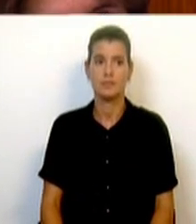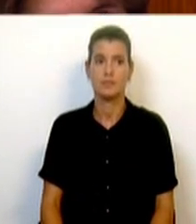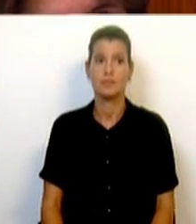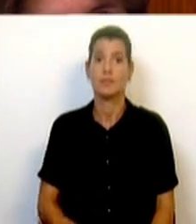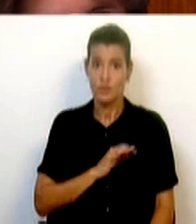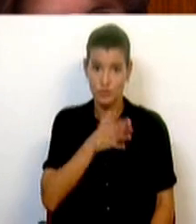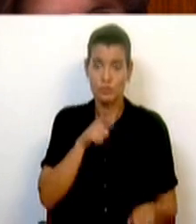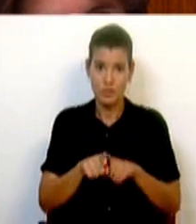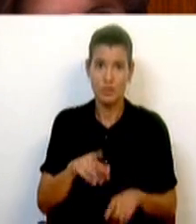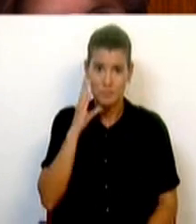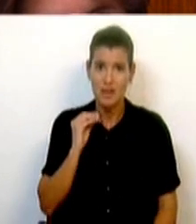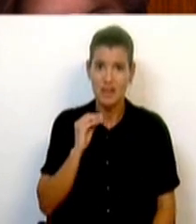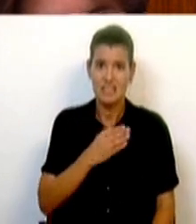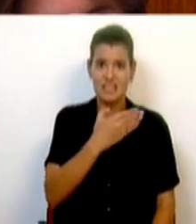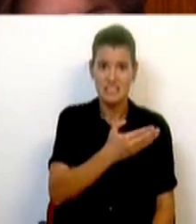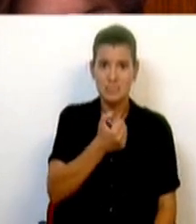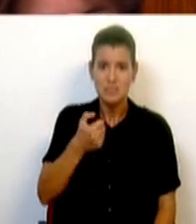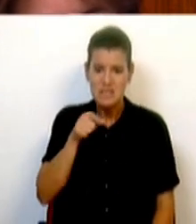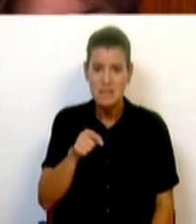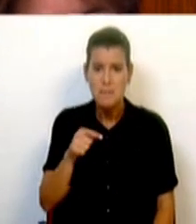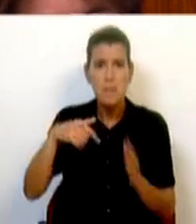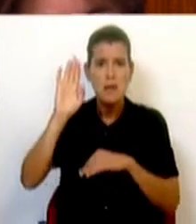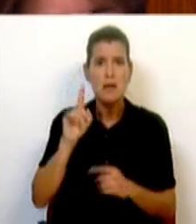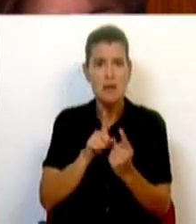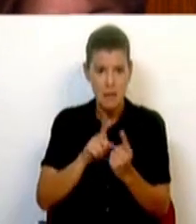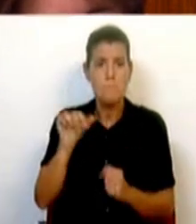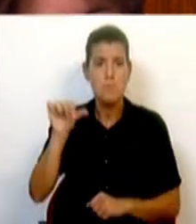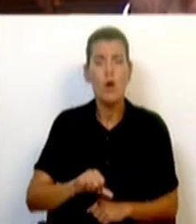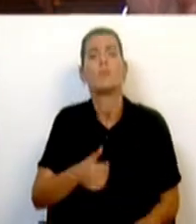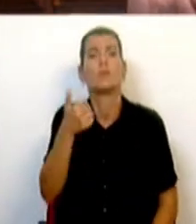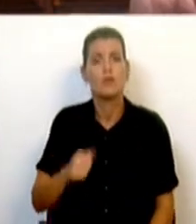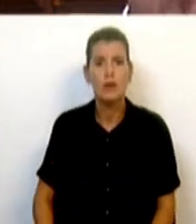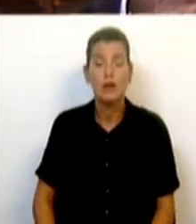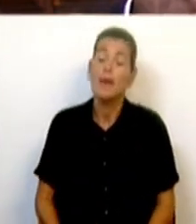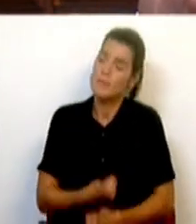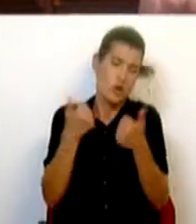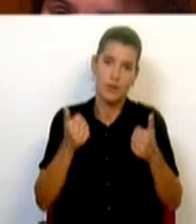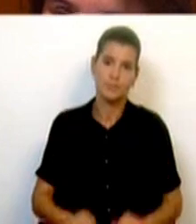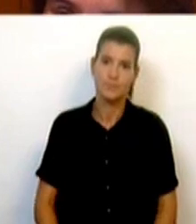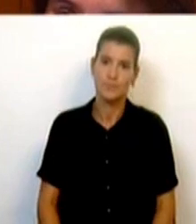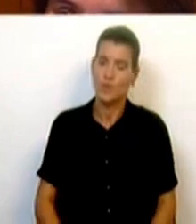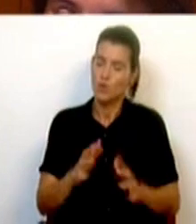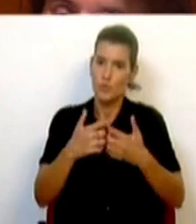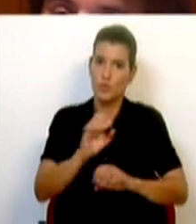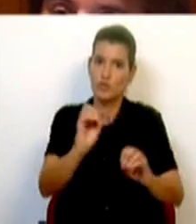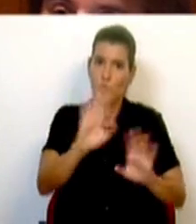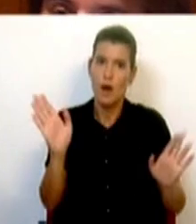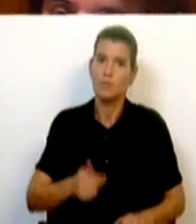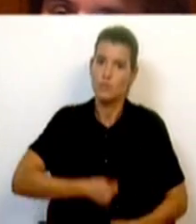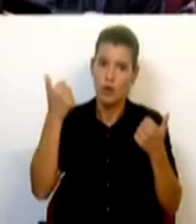2015. Sr. Deputado, acha que mais 755 mil consultas é pior ou é melhor? É melhor, Sr. Deputado. Não tenho dúvidas que é